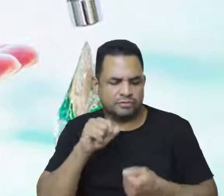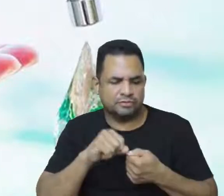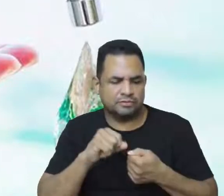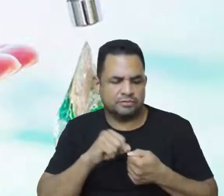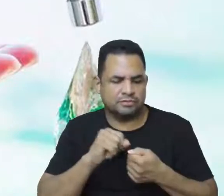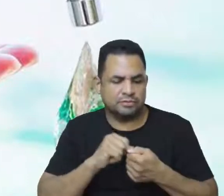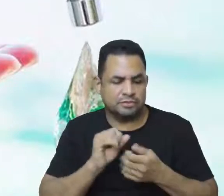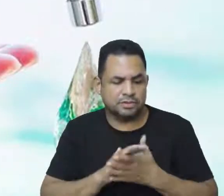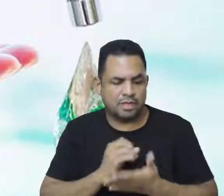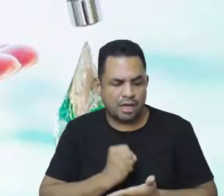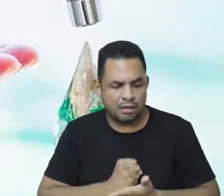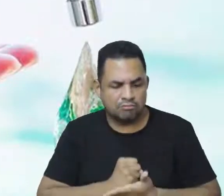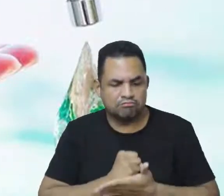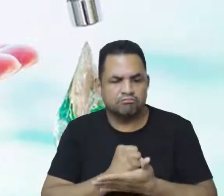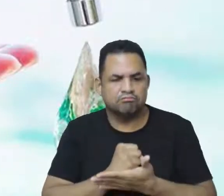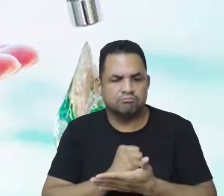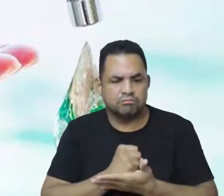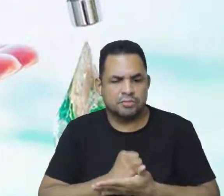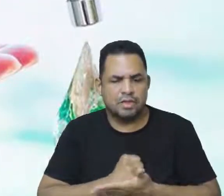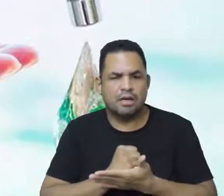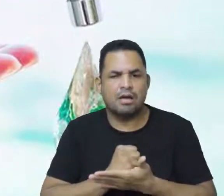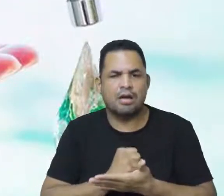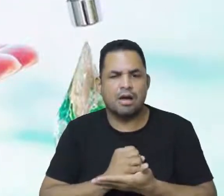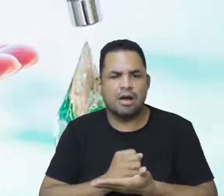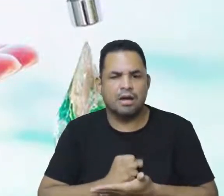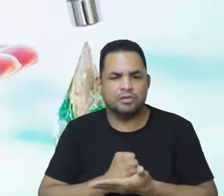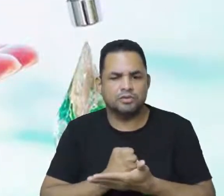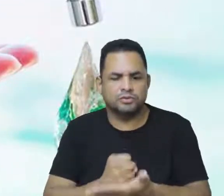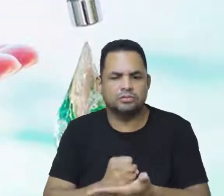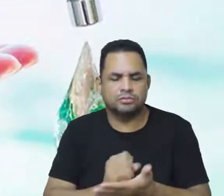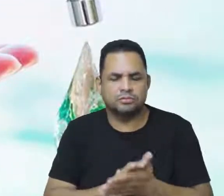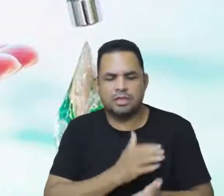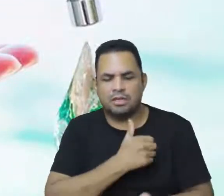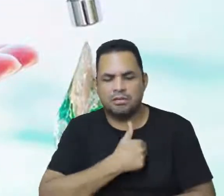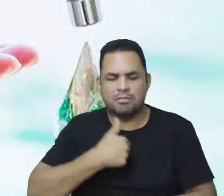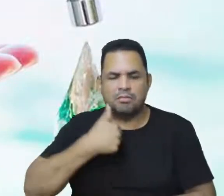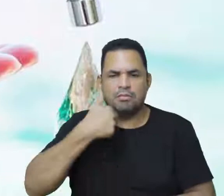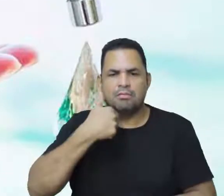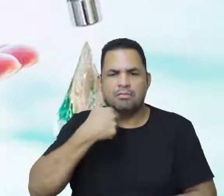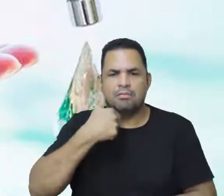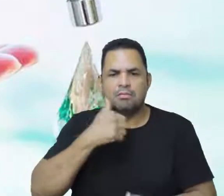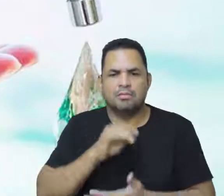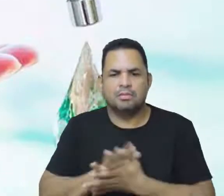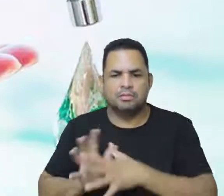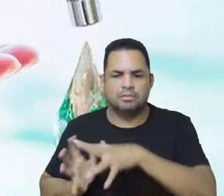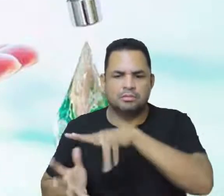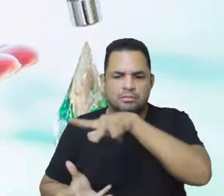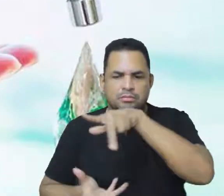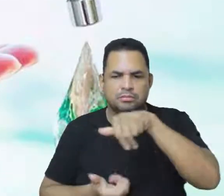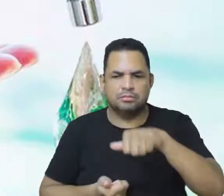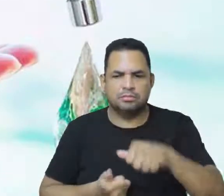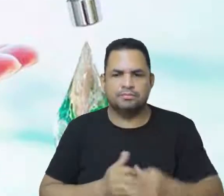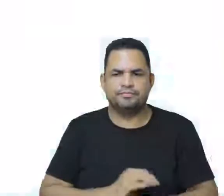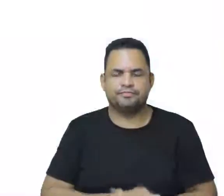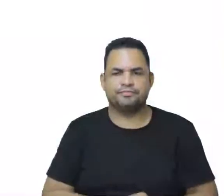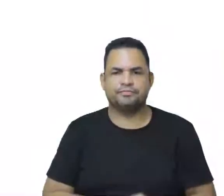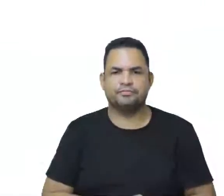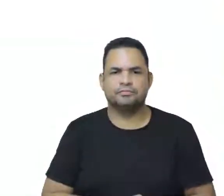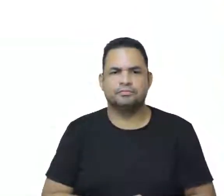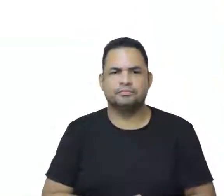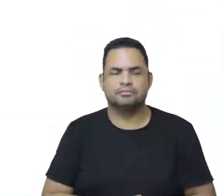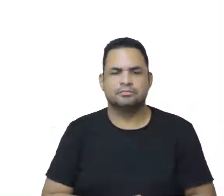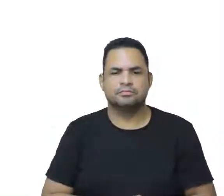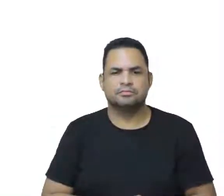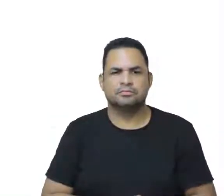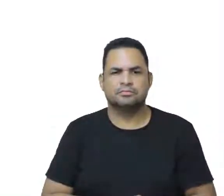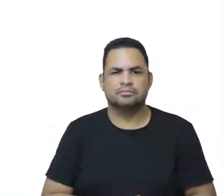está contribuindo para ir melhorando o nosso planeta. Tá? Olha aí o que, é que